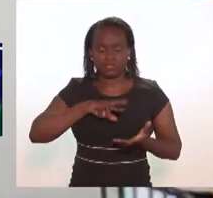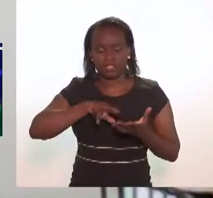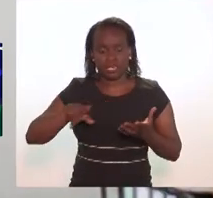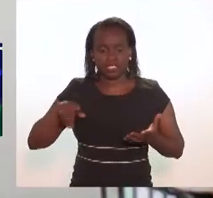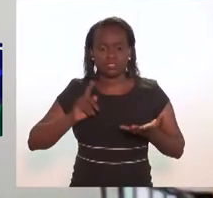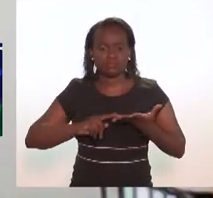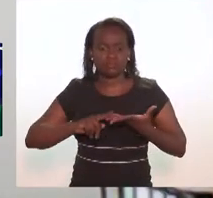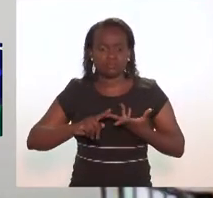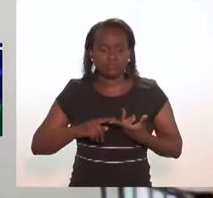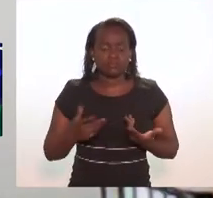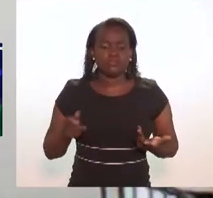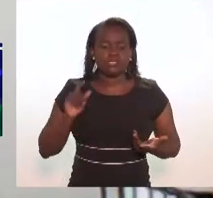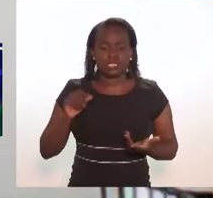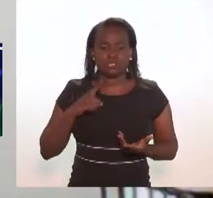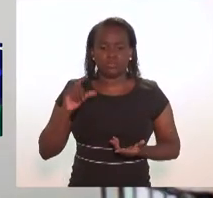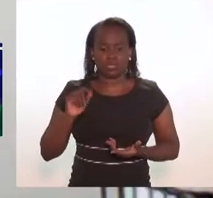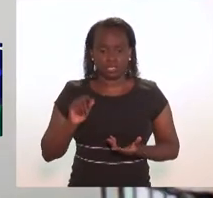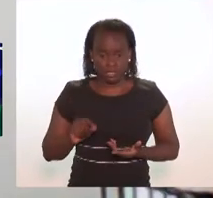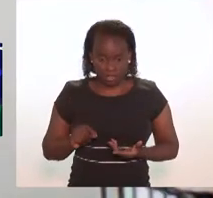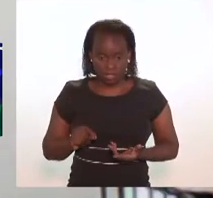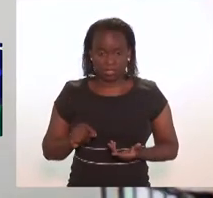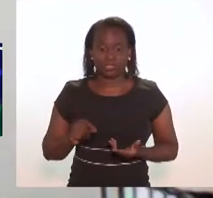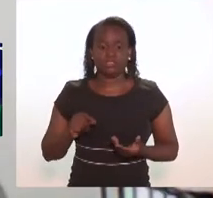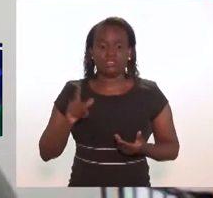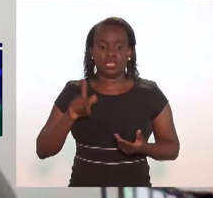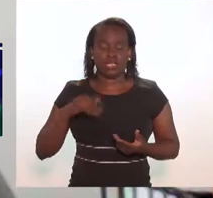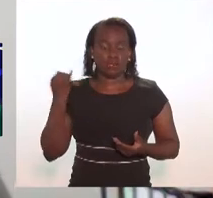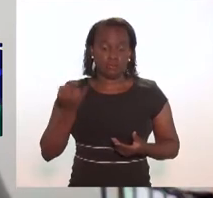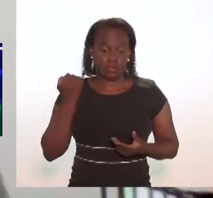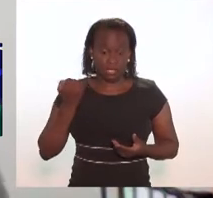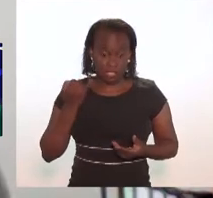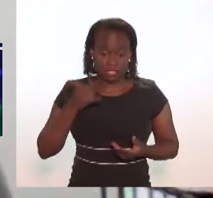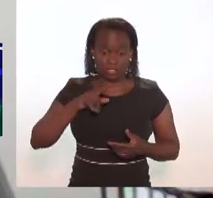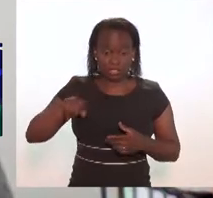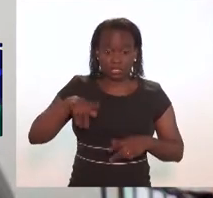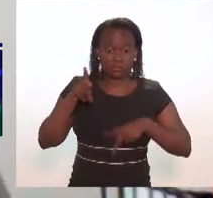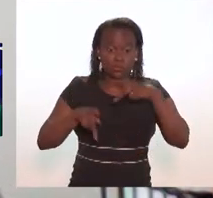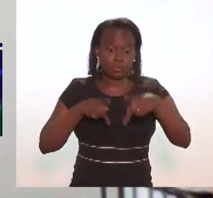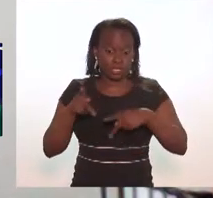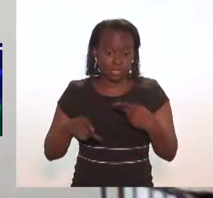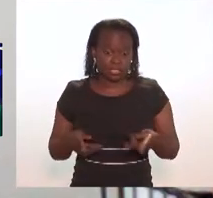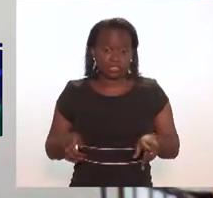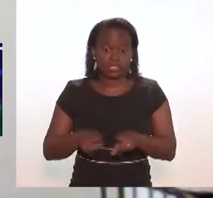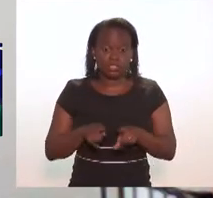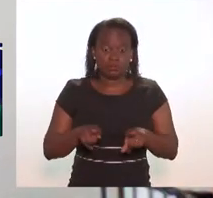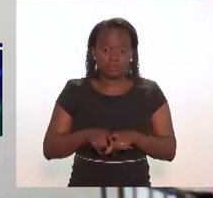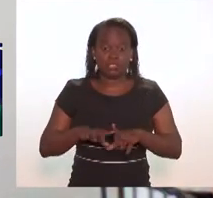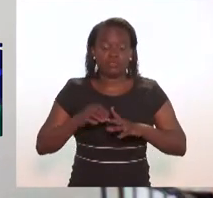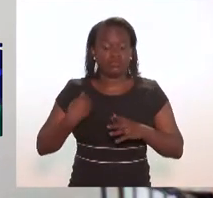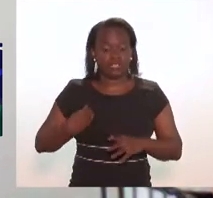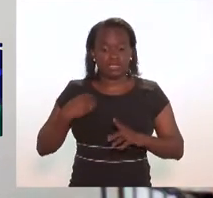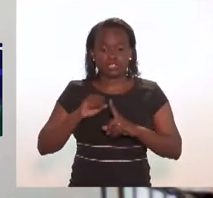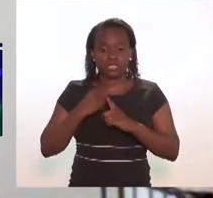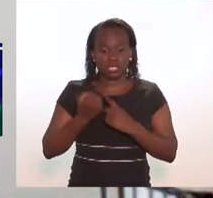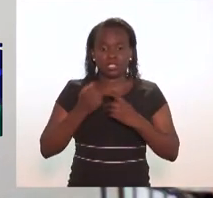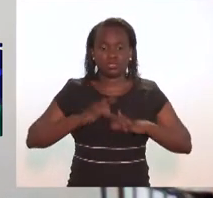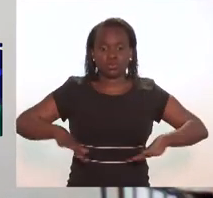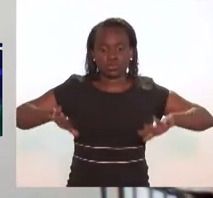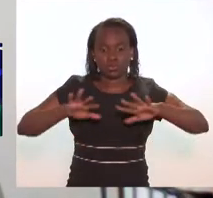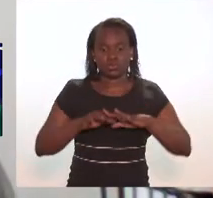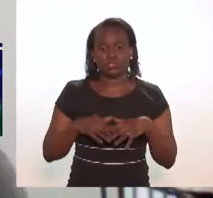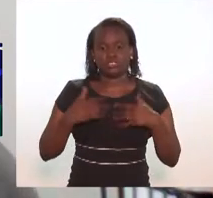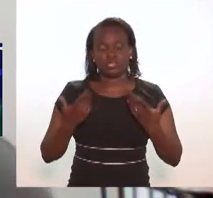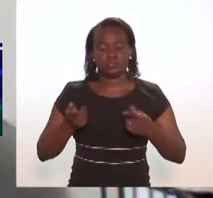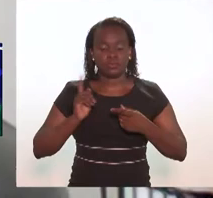que, né, são fundamentais para a nossa educação e para a nossa vida em sociedade como um todo. Em